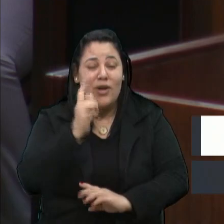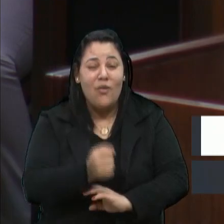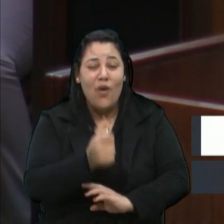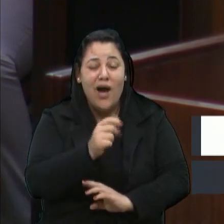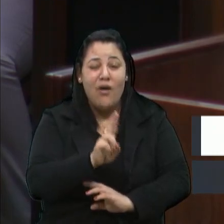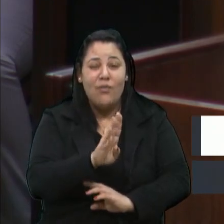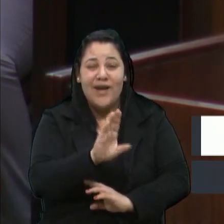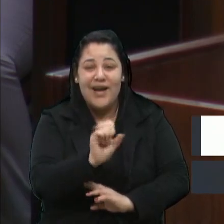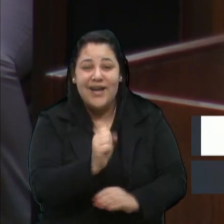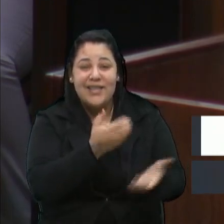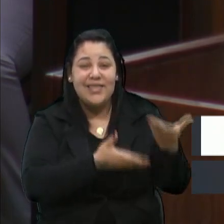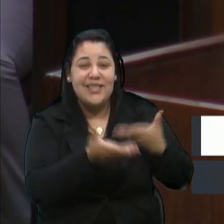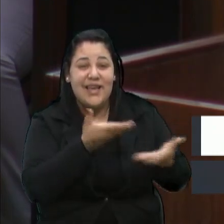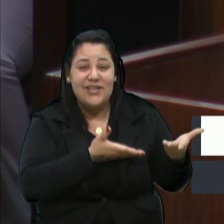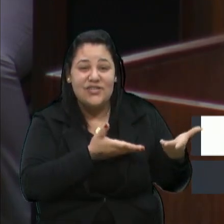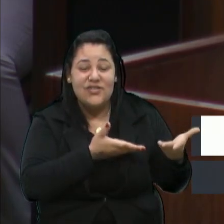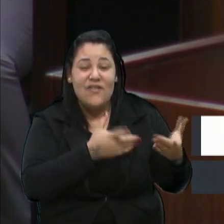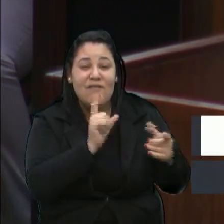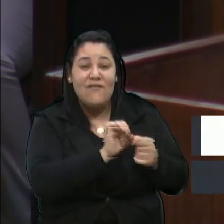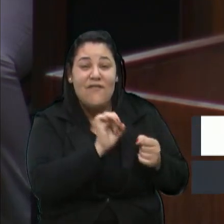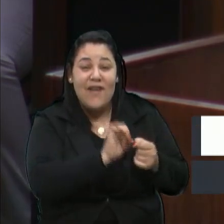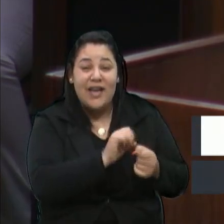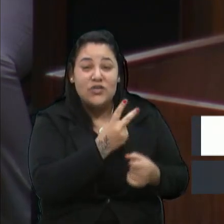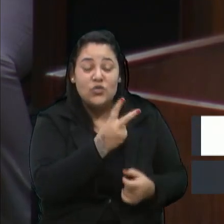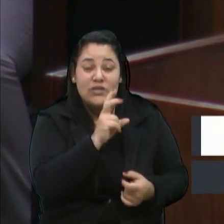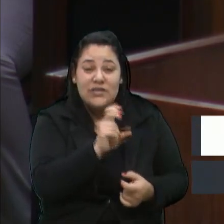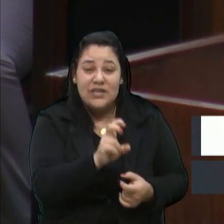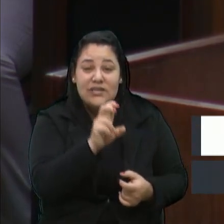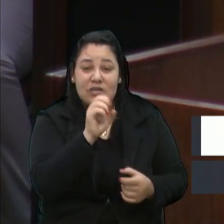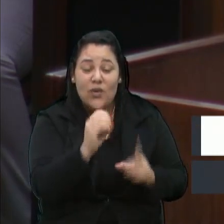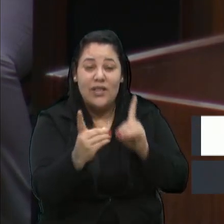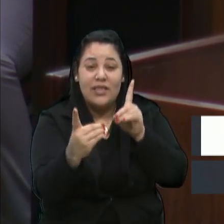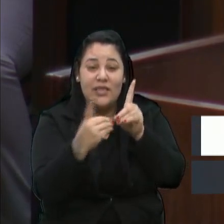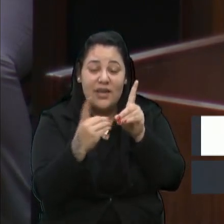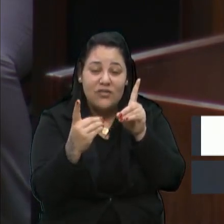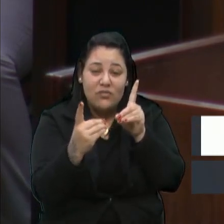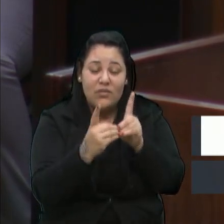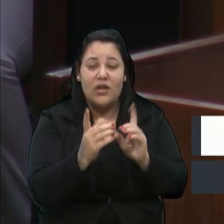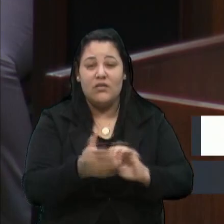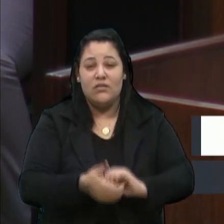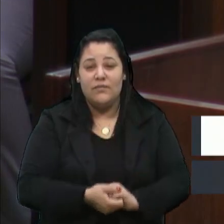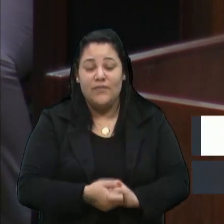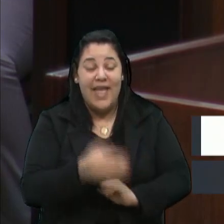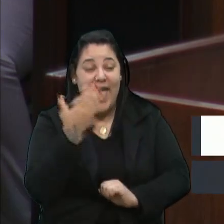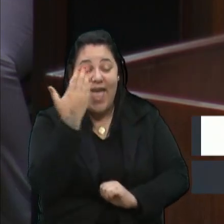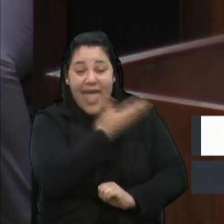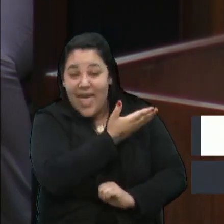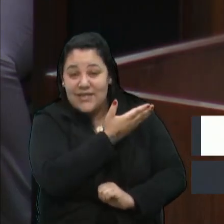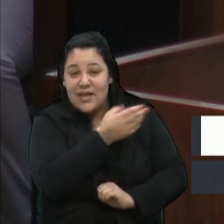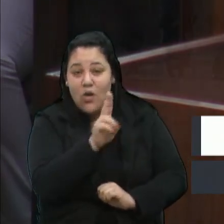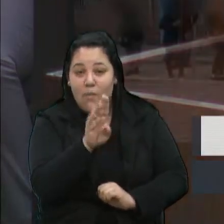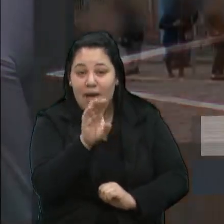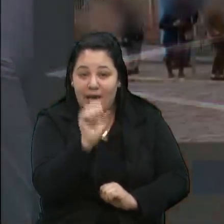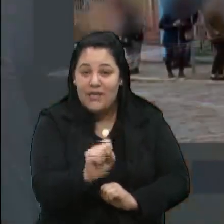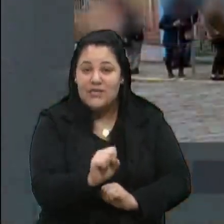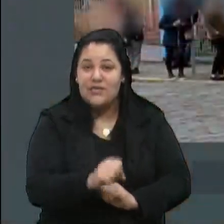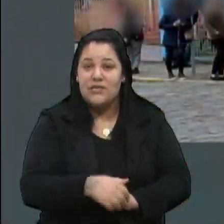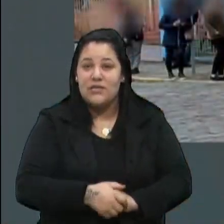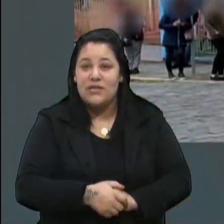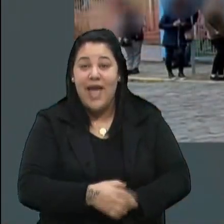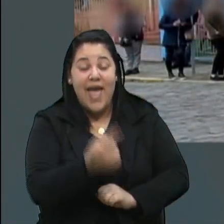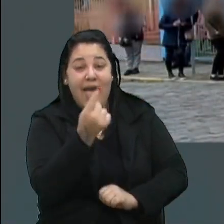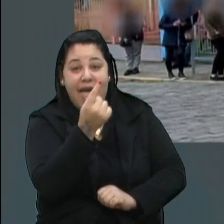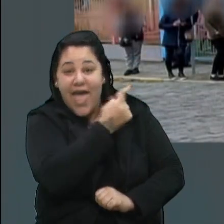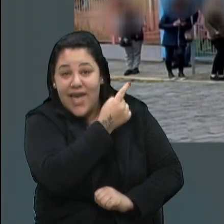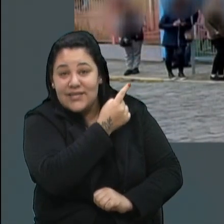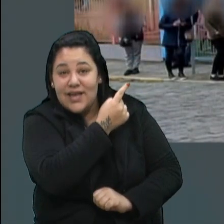Atende faz realiza 250 atendimentos esta UBS que chega a 5000